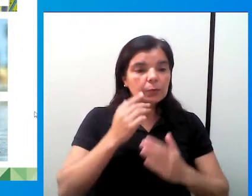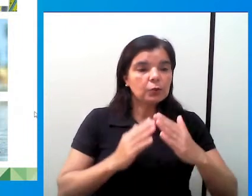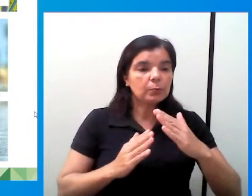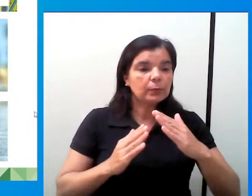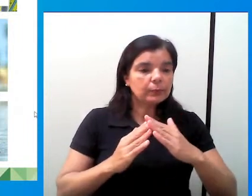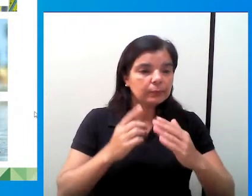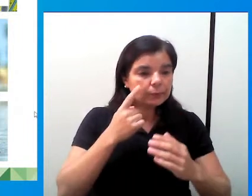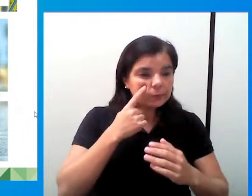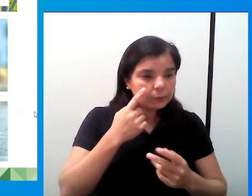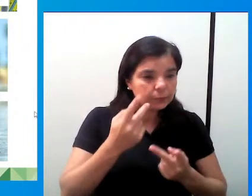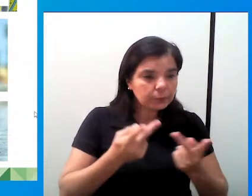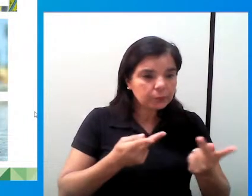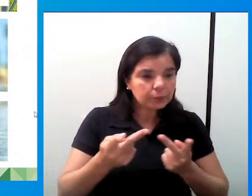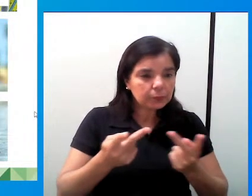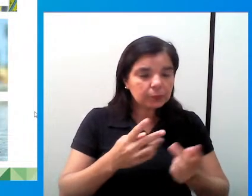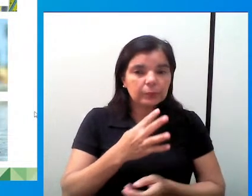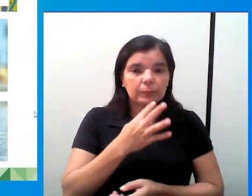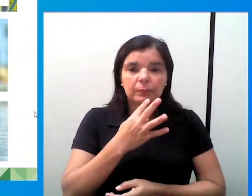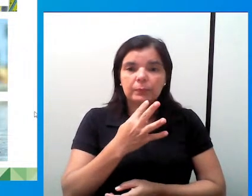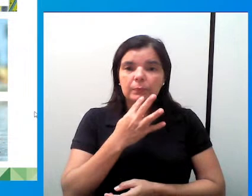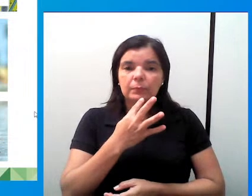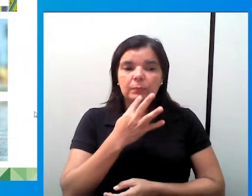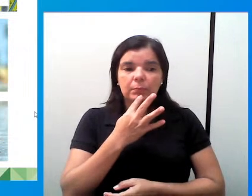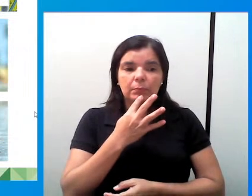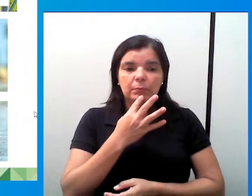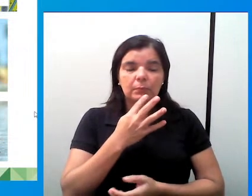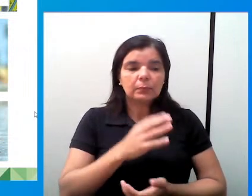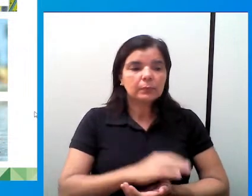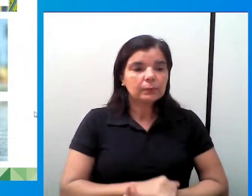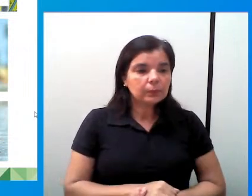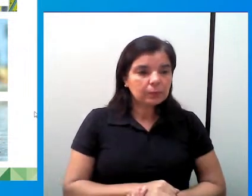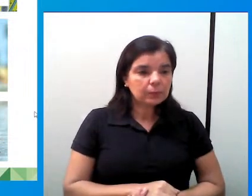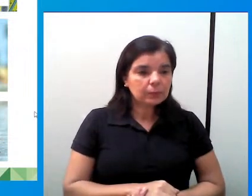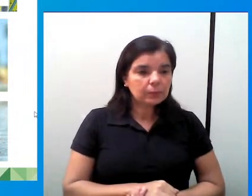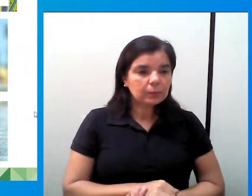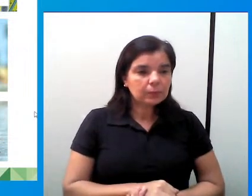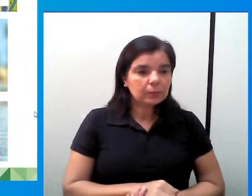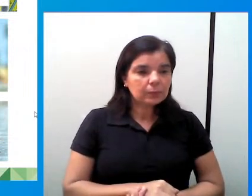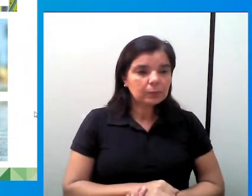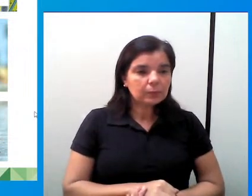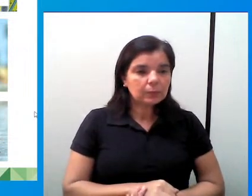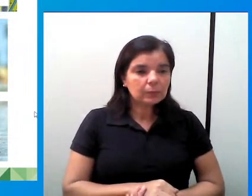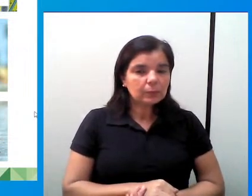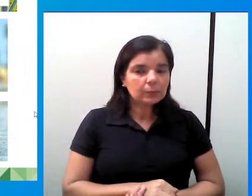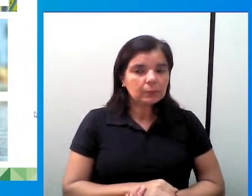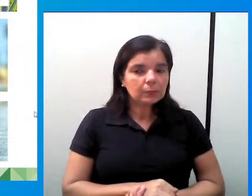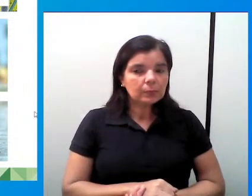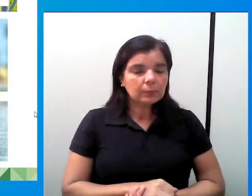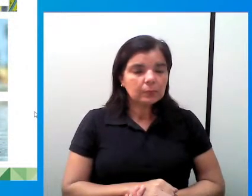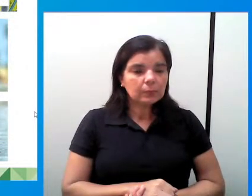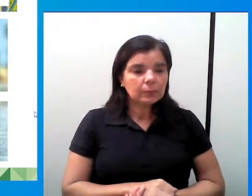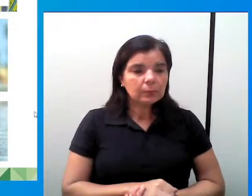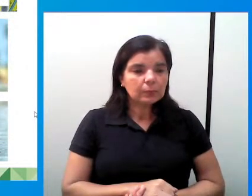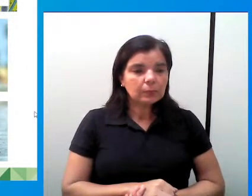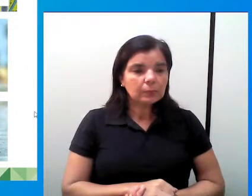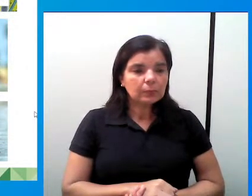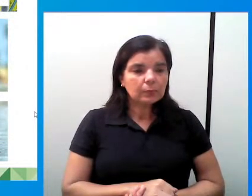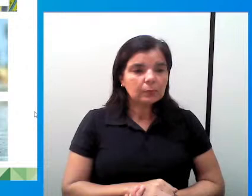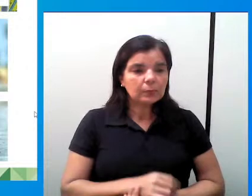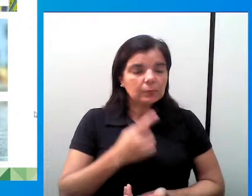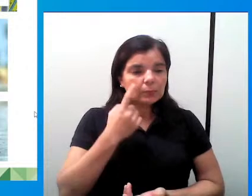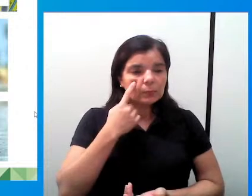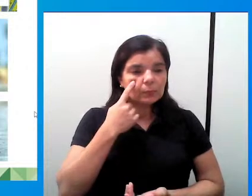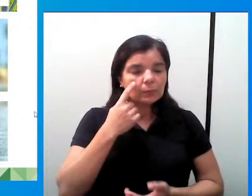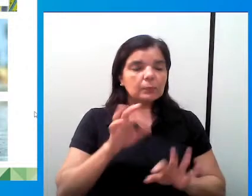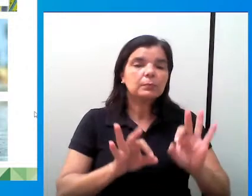um campus acaba não conhecendo o que o outro campus faz. E a gente precisa buscar essas práticas para poder diminuir isso. Então, é isso